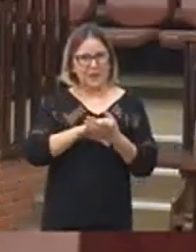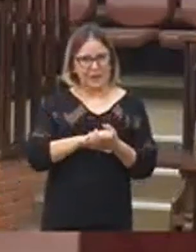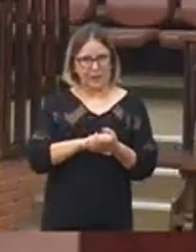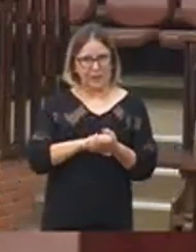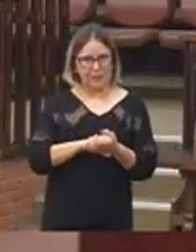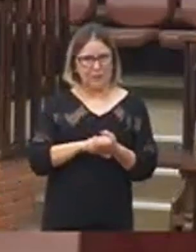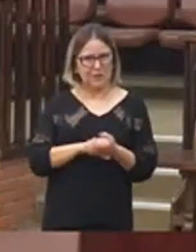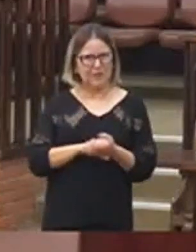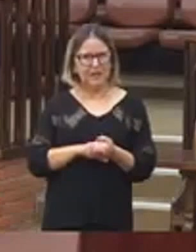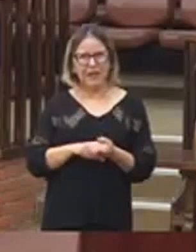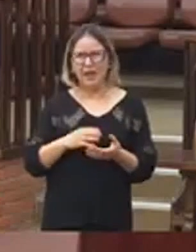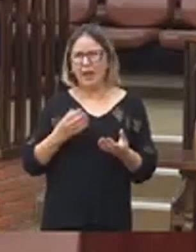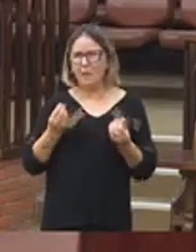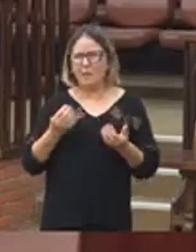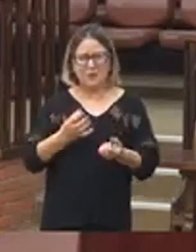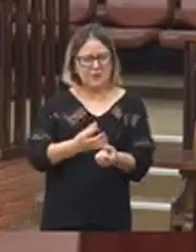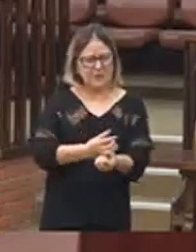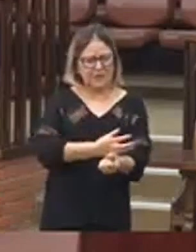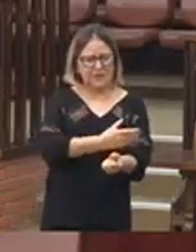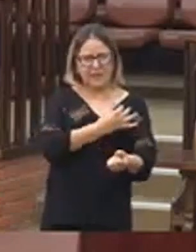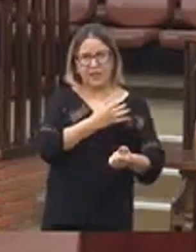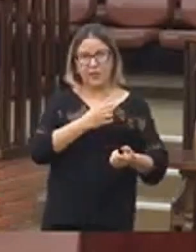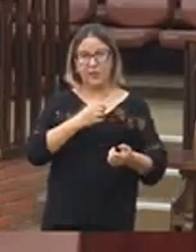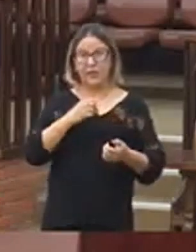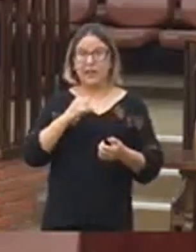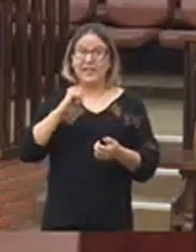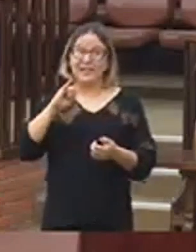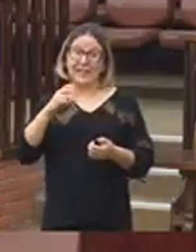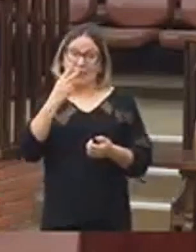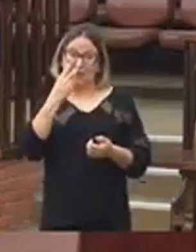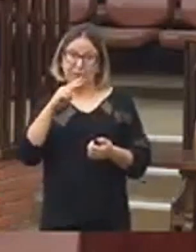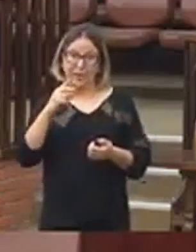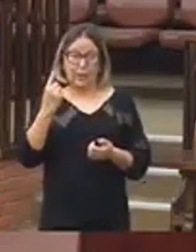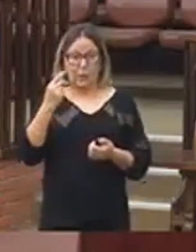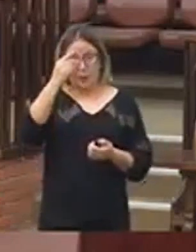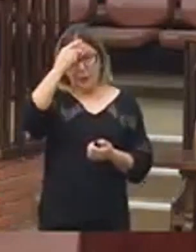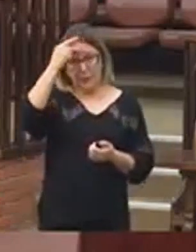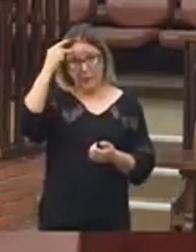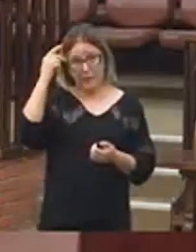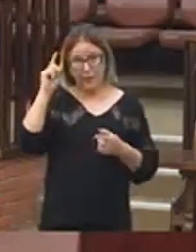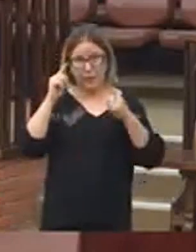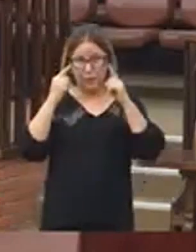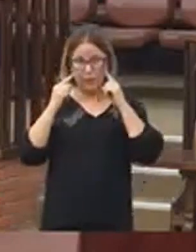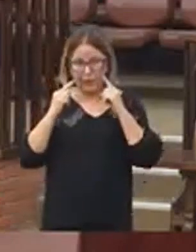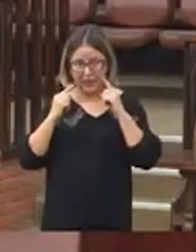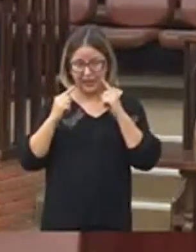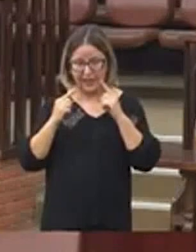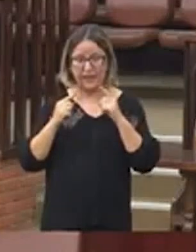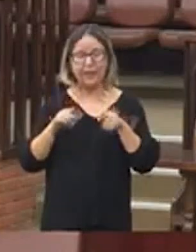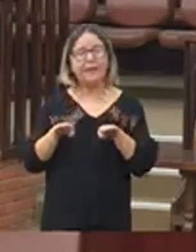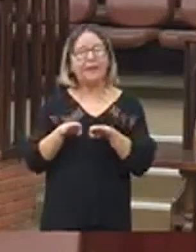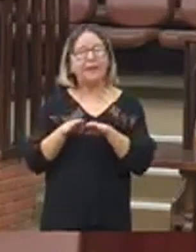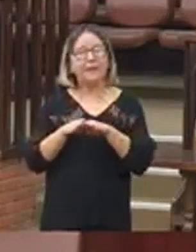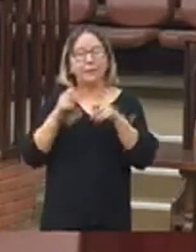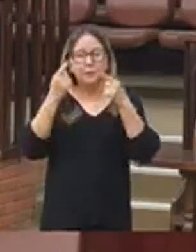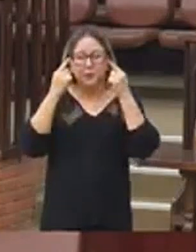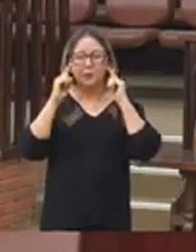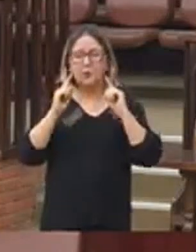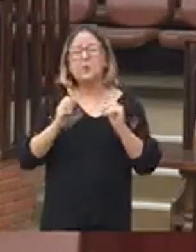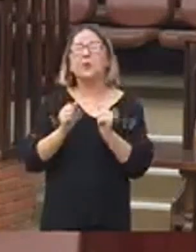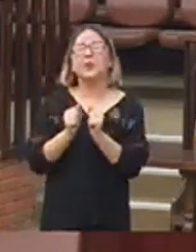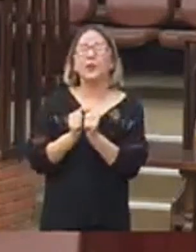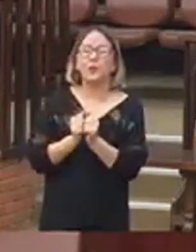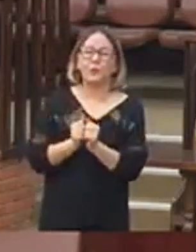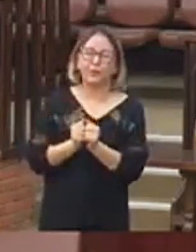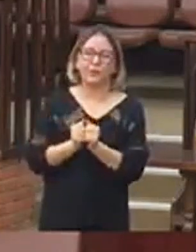chora. Chora junto. É muito sensível. As pessoas sensíveis, Jesus era sensível, mas